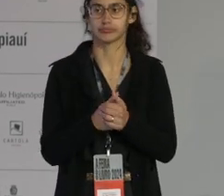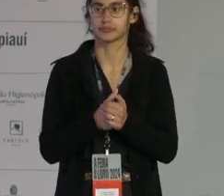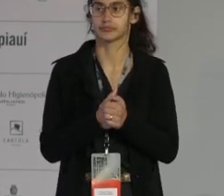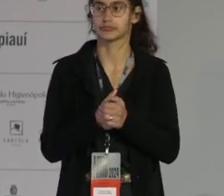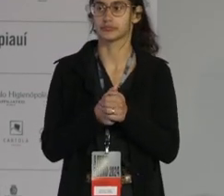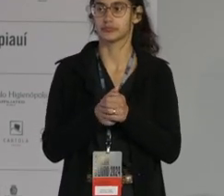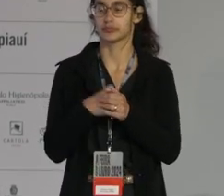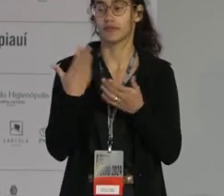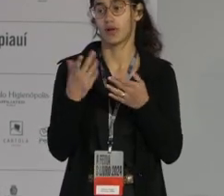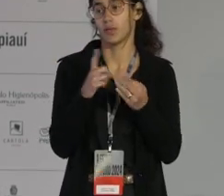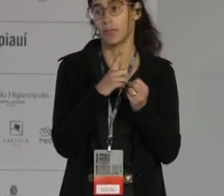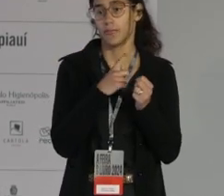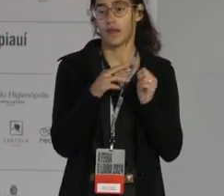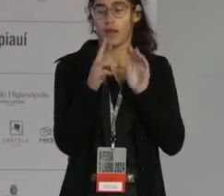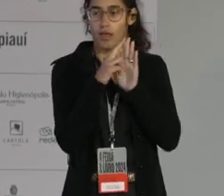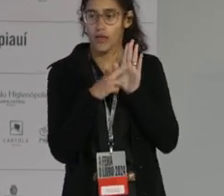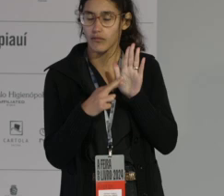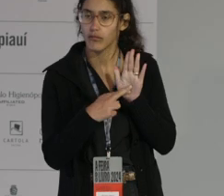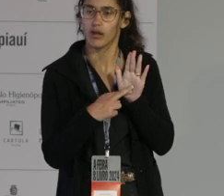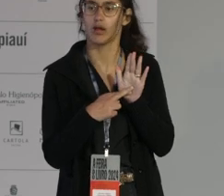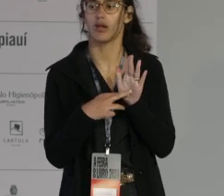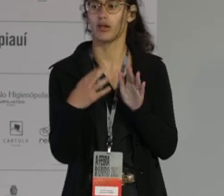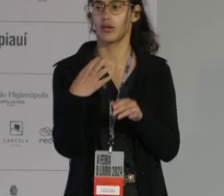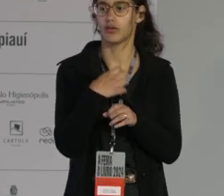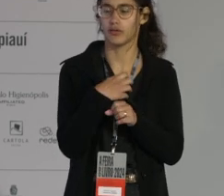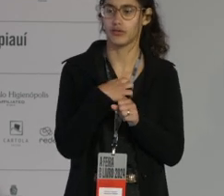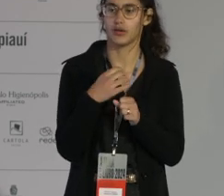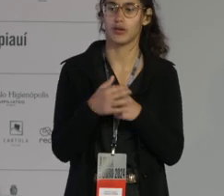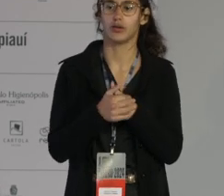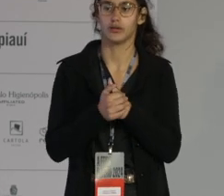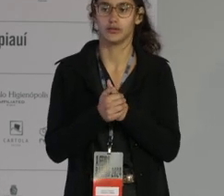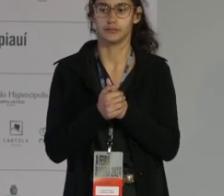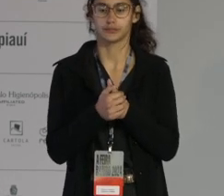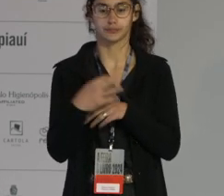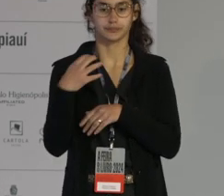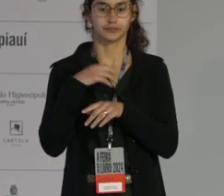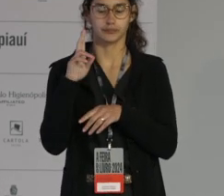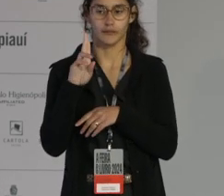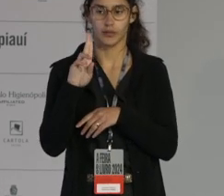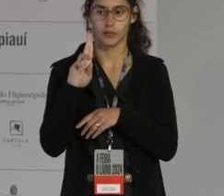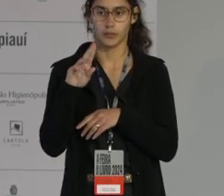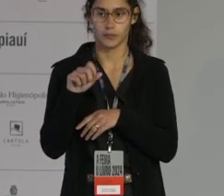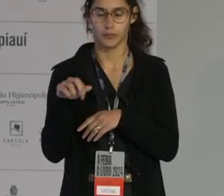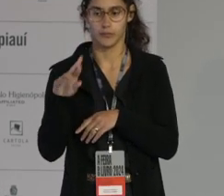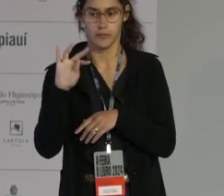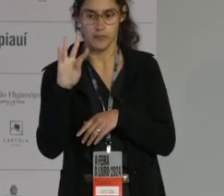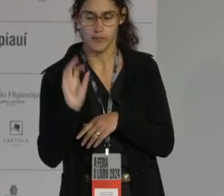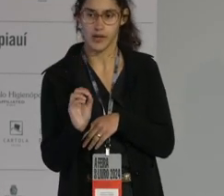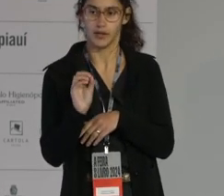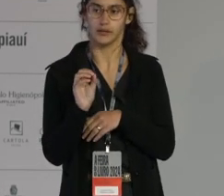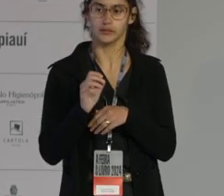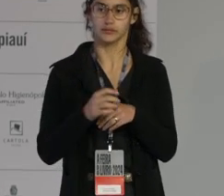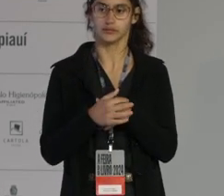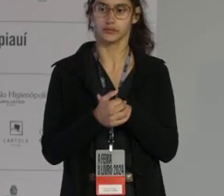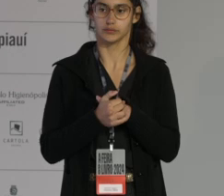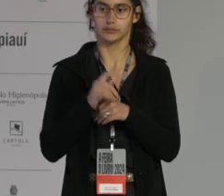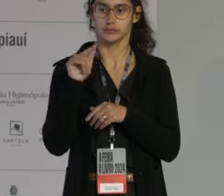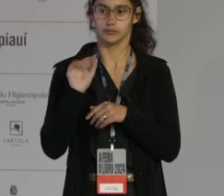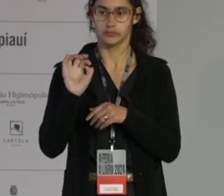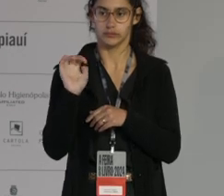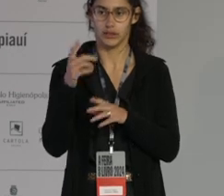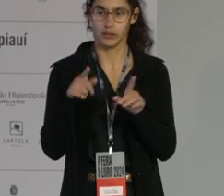tem essas referências. Assim, e tal. No caso do Umberto Eco, é uma